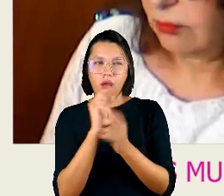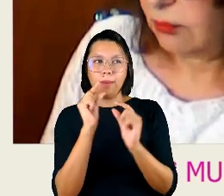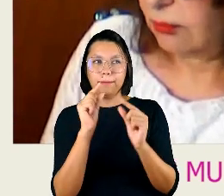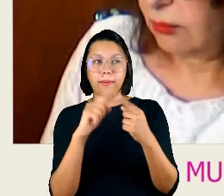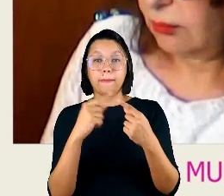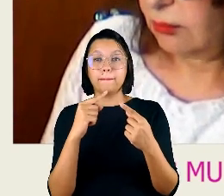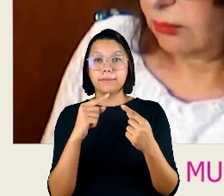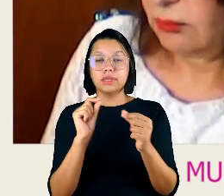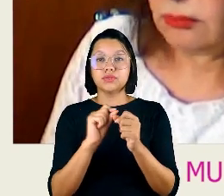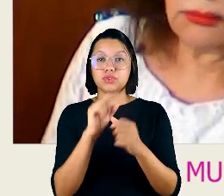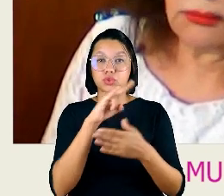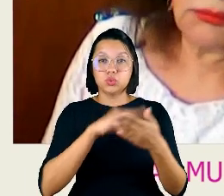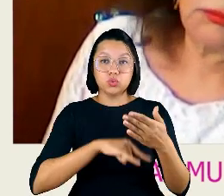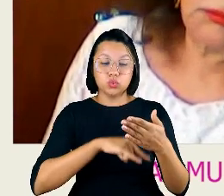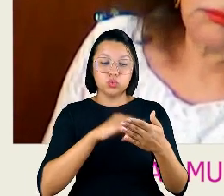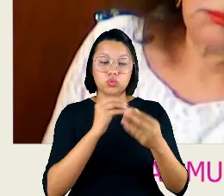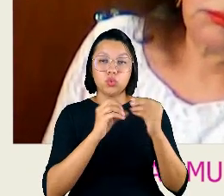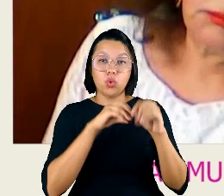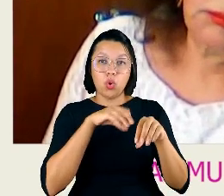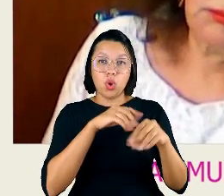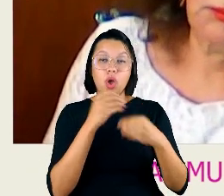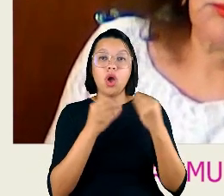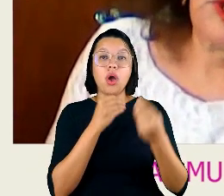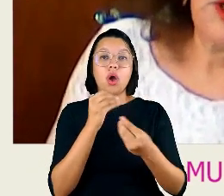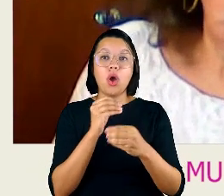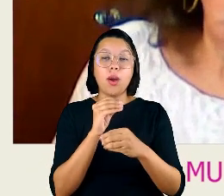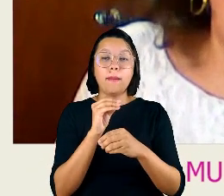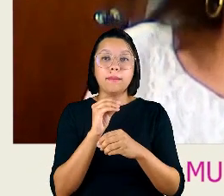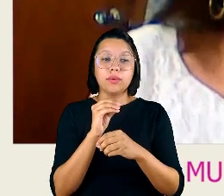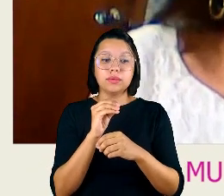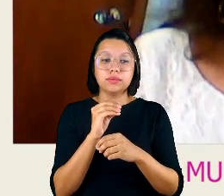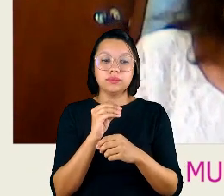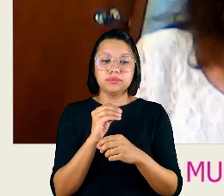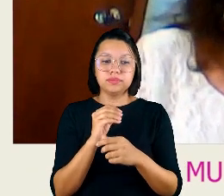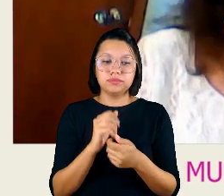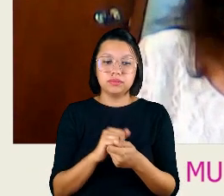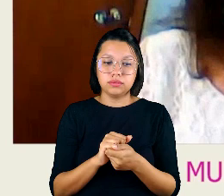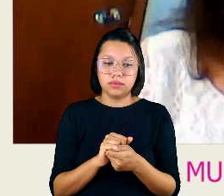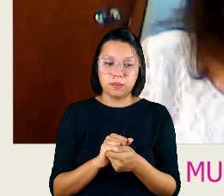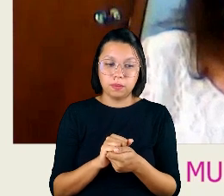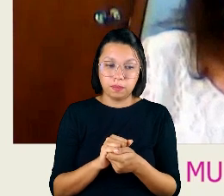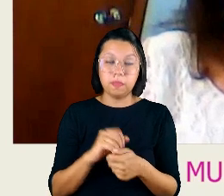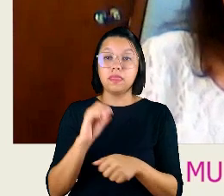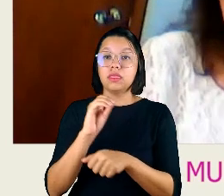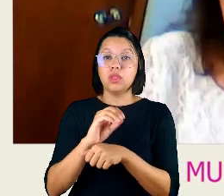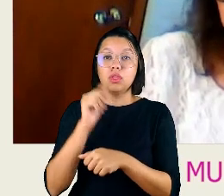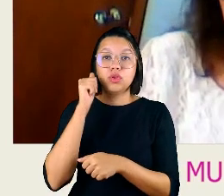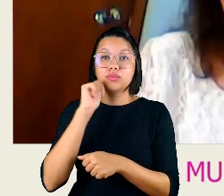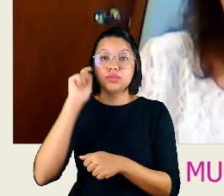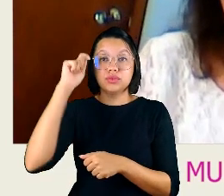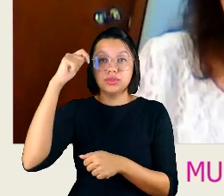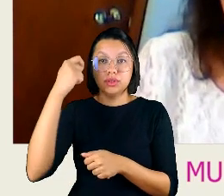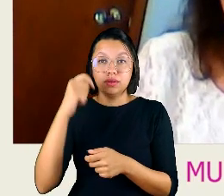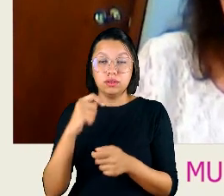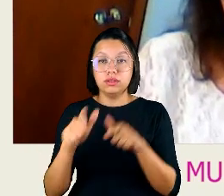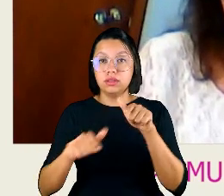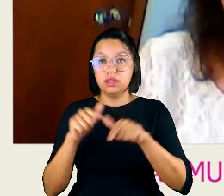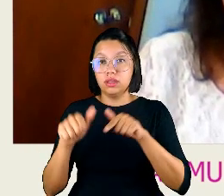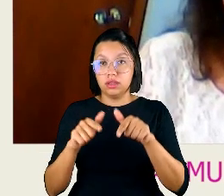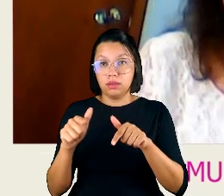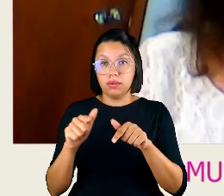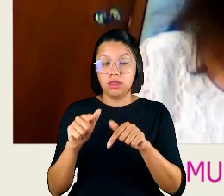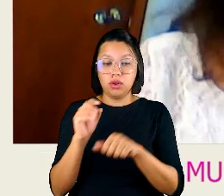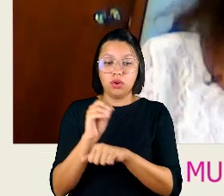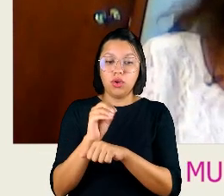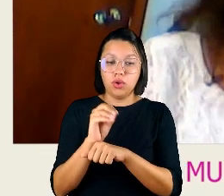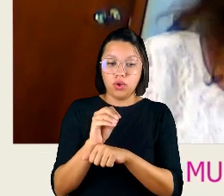sobre como tratar mulheres negras e que trabalham com cuidado, sem